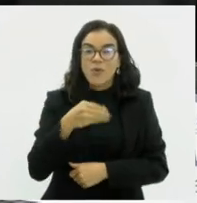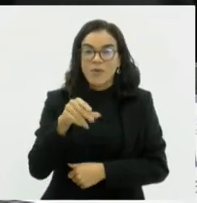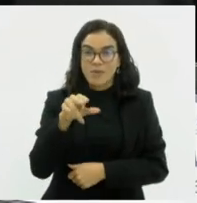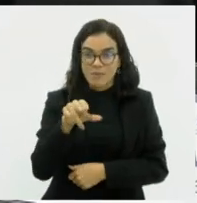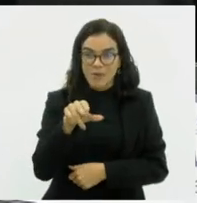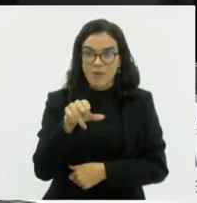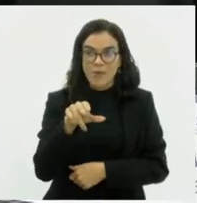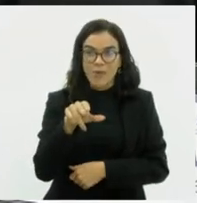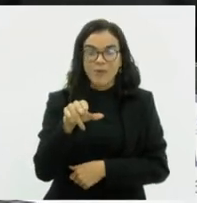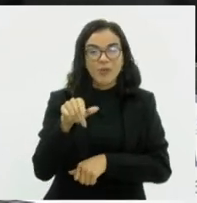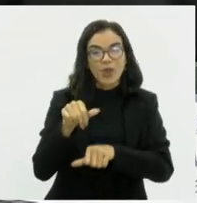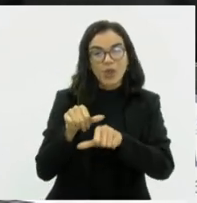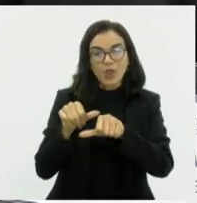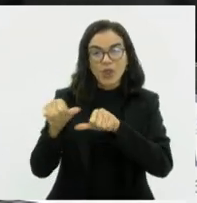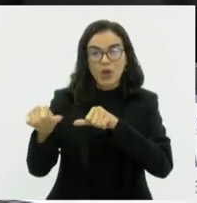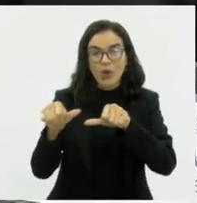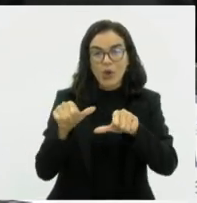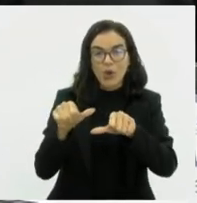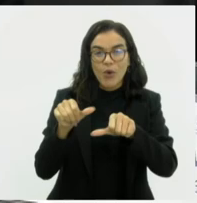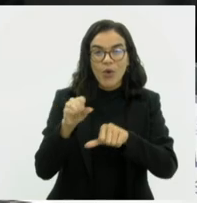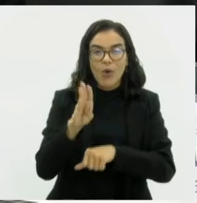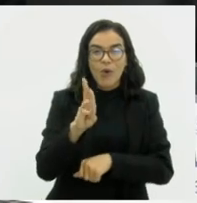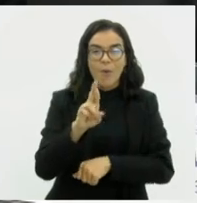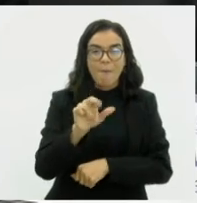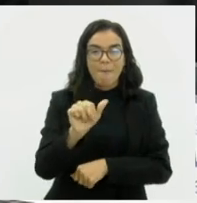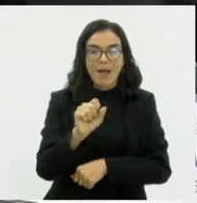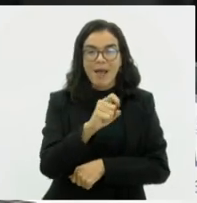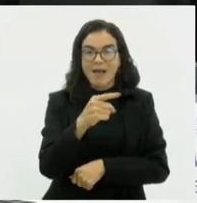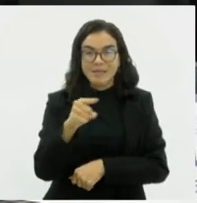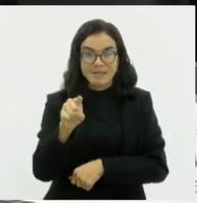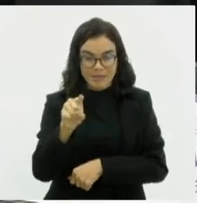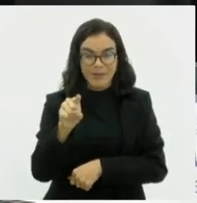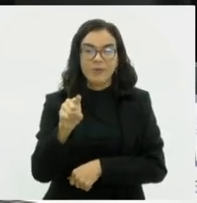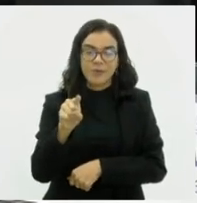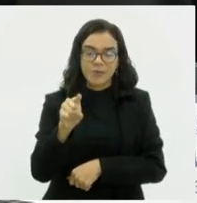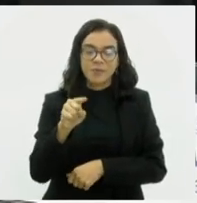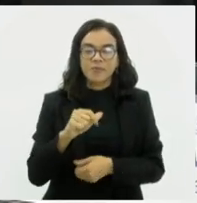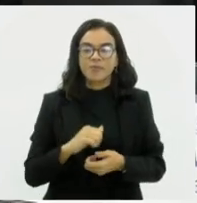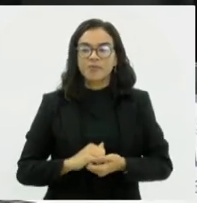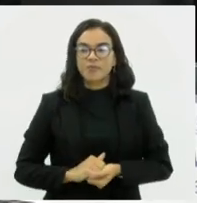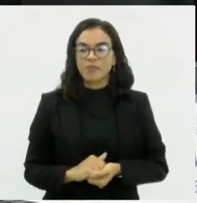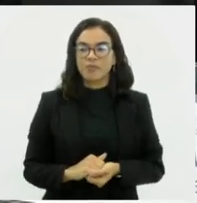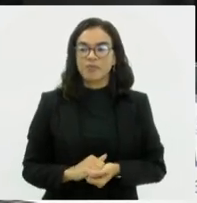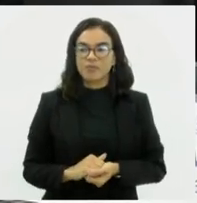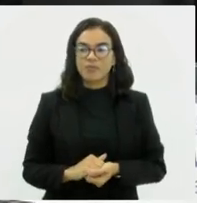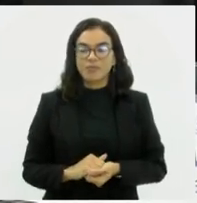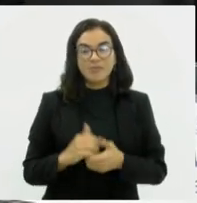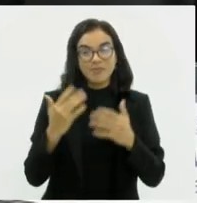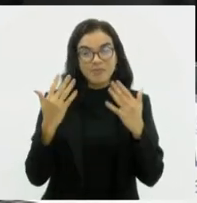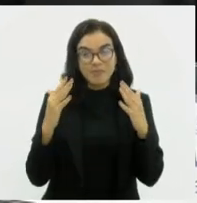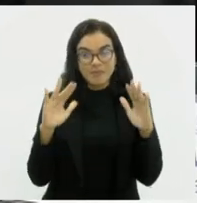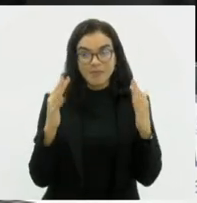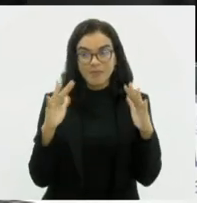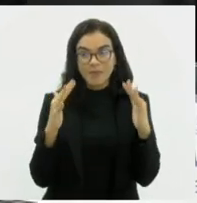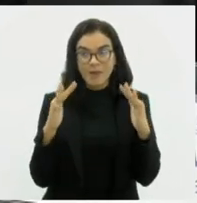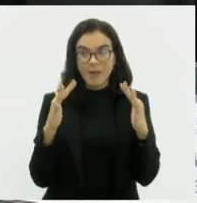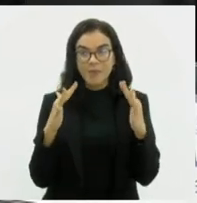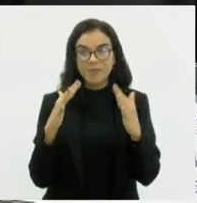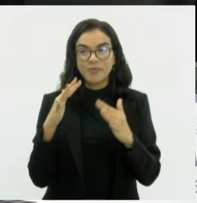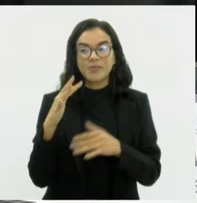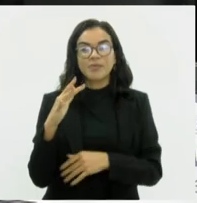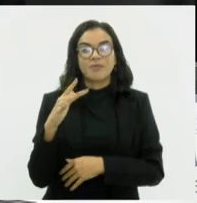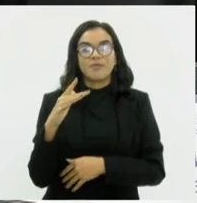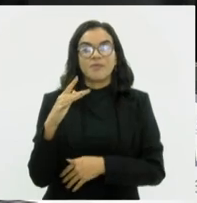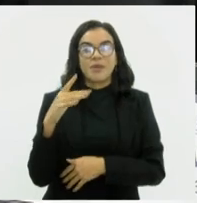felizes que a troca de Brazão aqui foi muito positiva para a Assembleia Legislativa. parabenizar o deputado Pedro